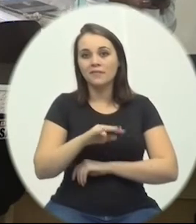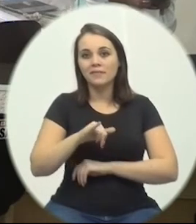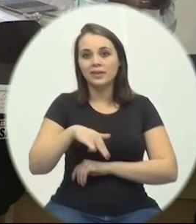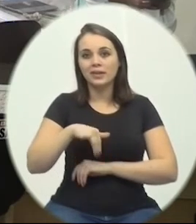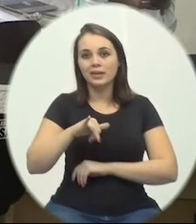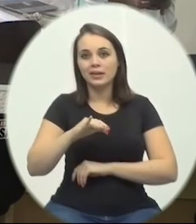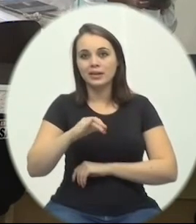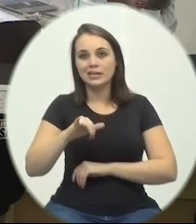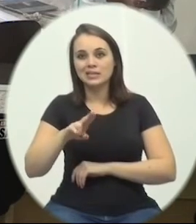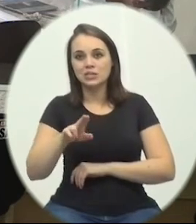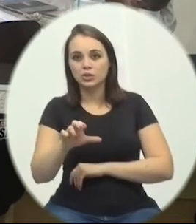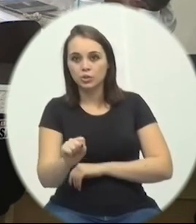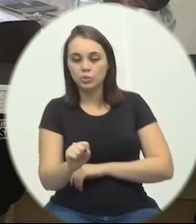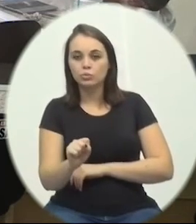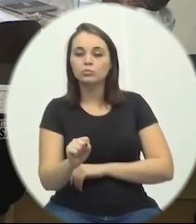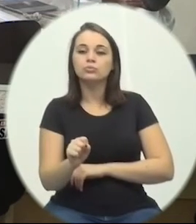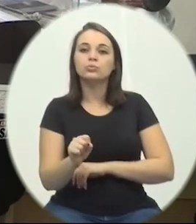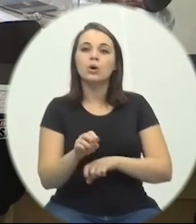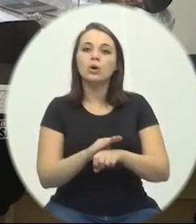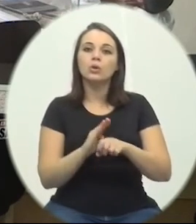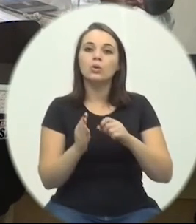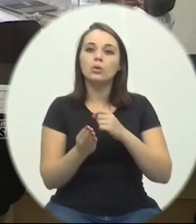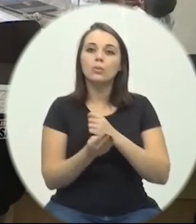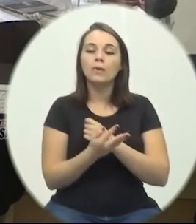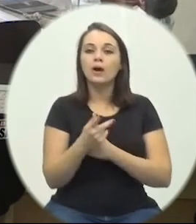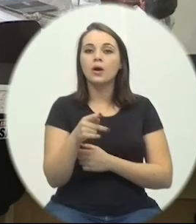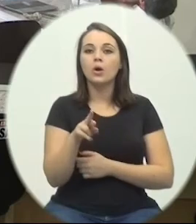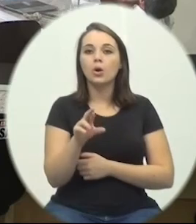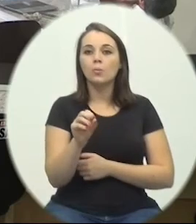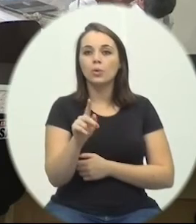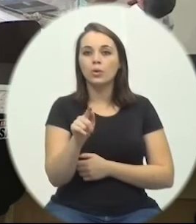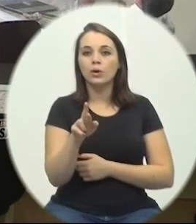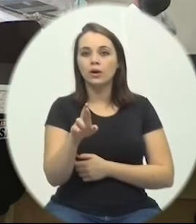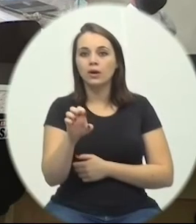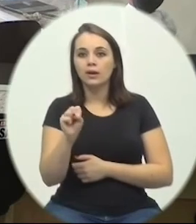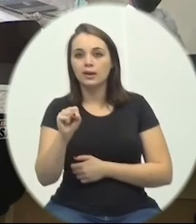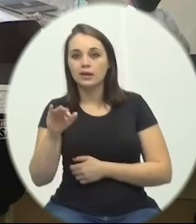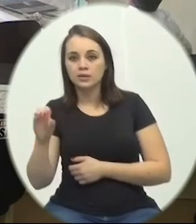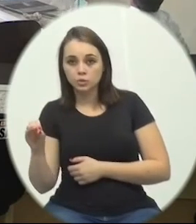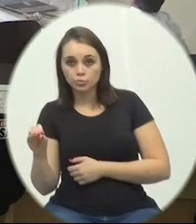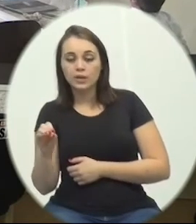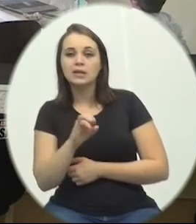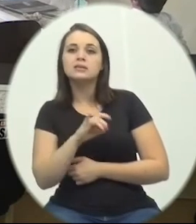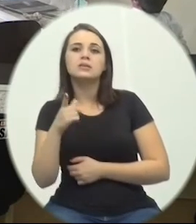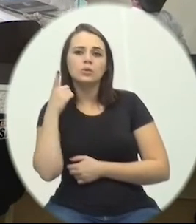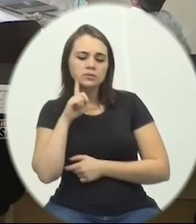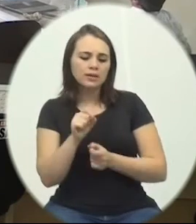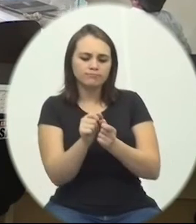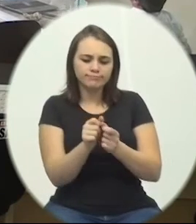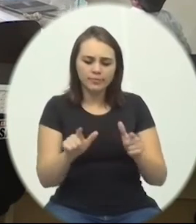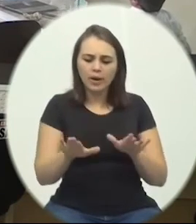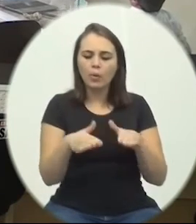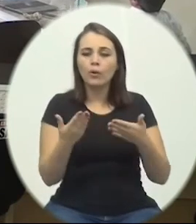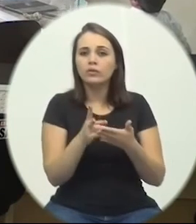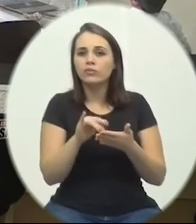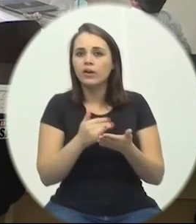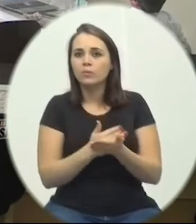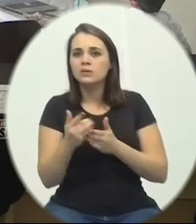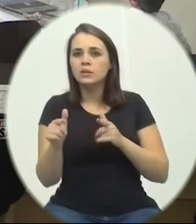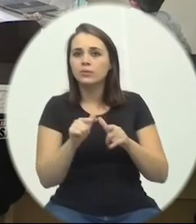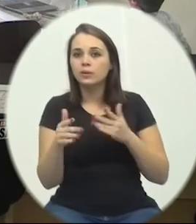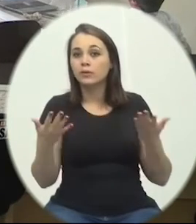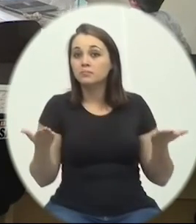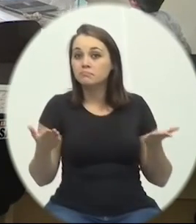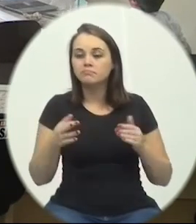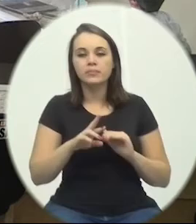Moraes, esquina com a rua Frida Kahlo, bairro Progresso. Em existindo a possibilidade, qual o prazo para o início dos trabalhos? O